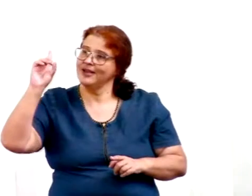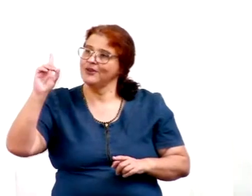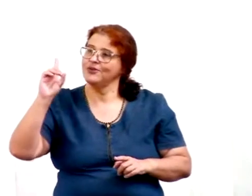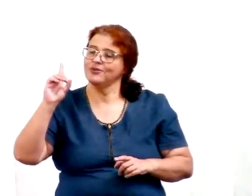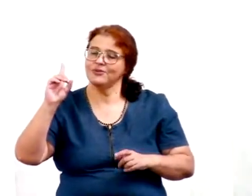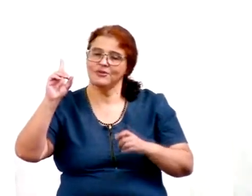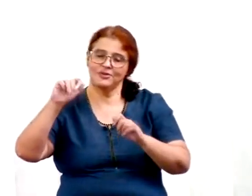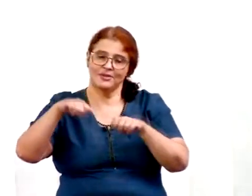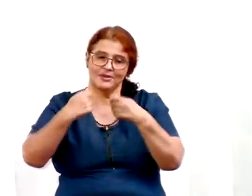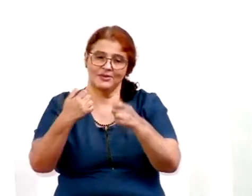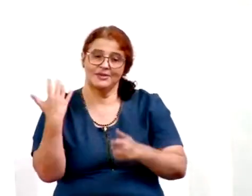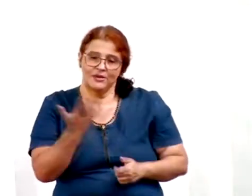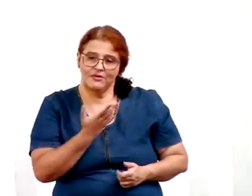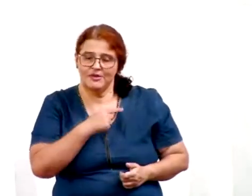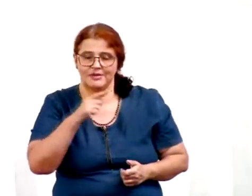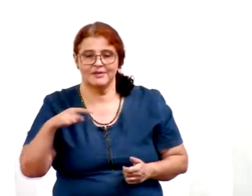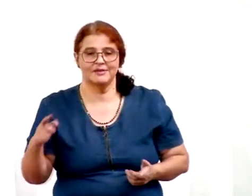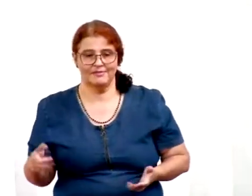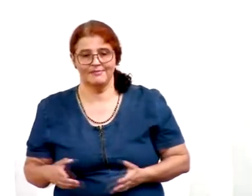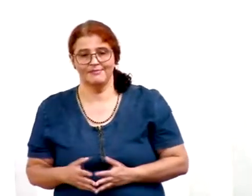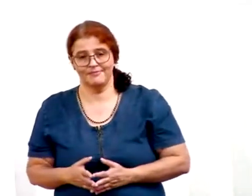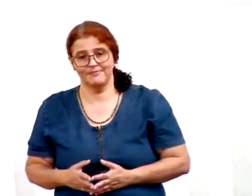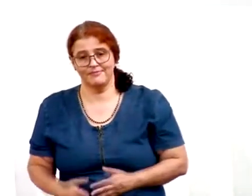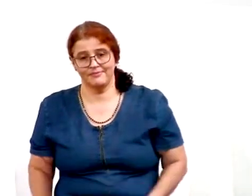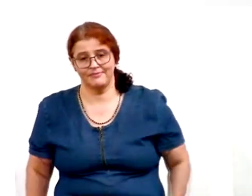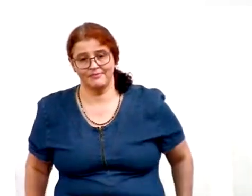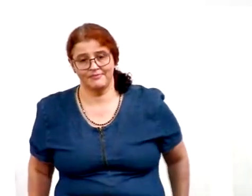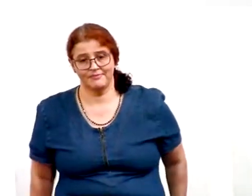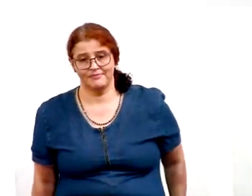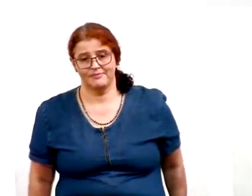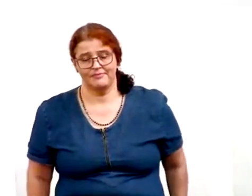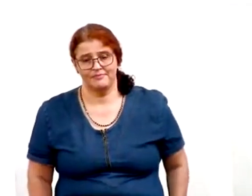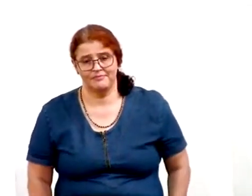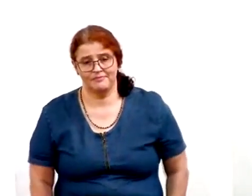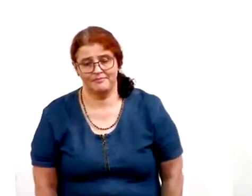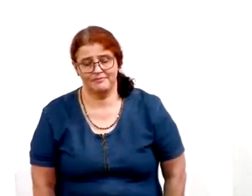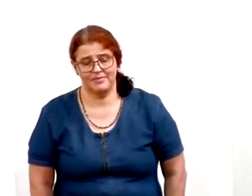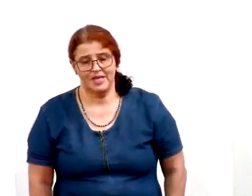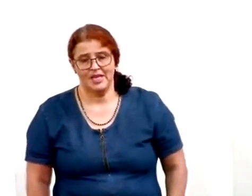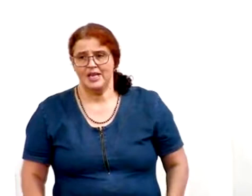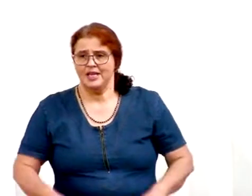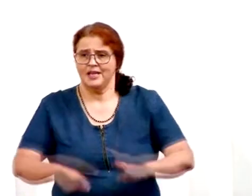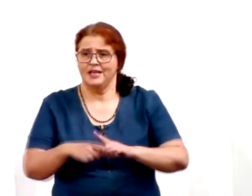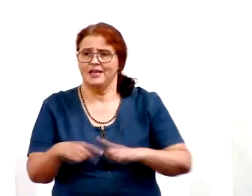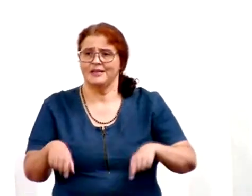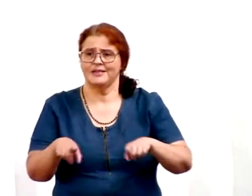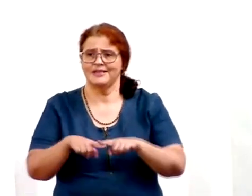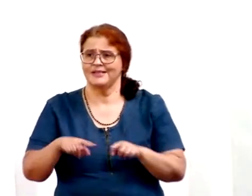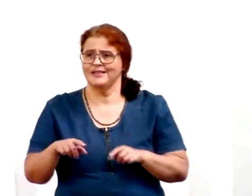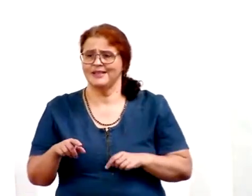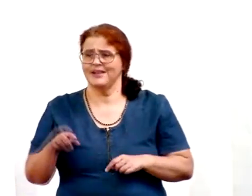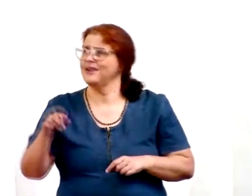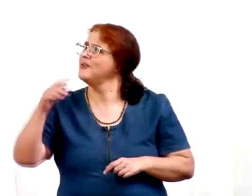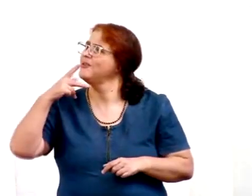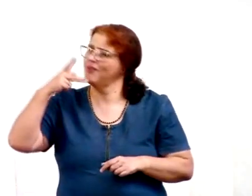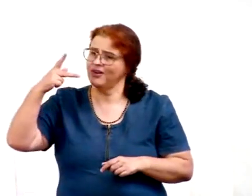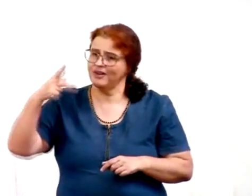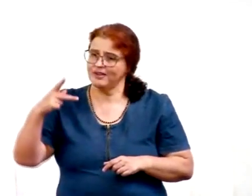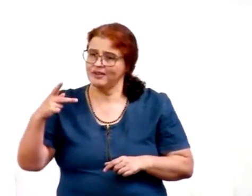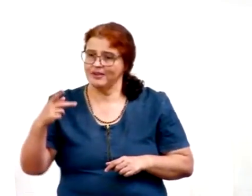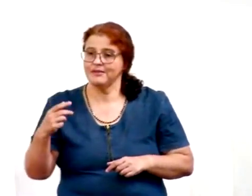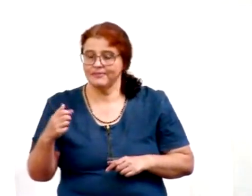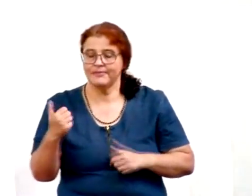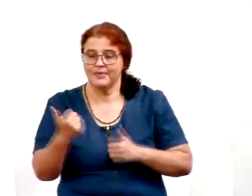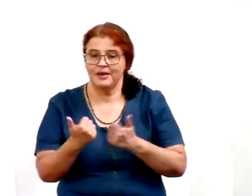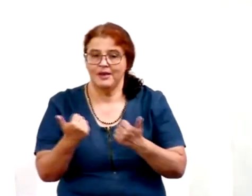Paulo então está advertindo esses irmãos: fujam da idolatria. Fujam da idolatria, porque o